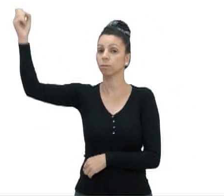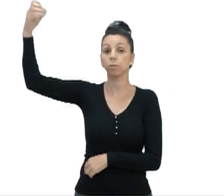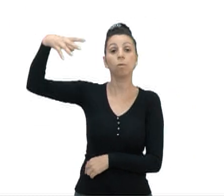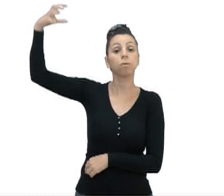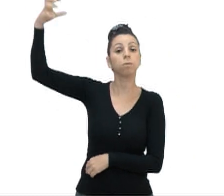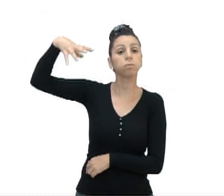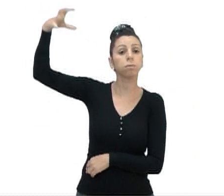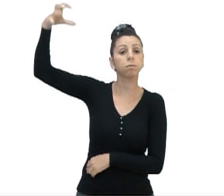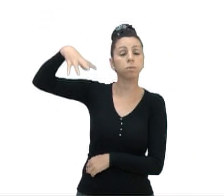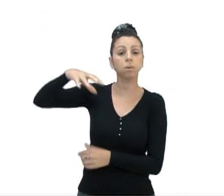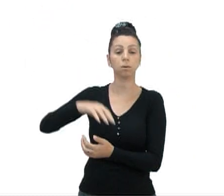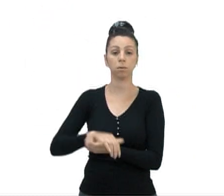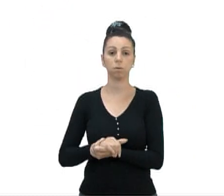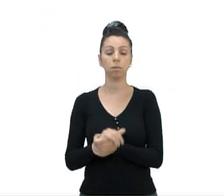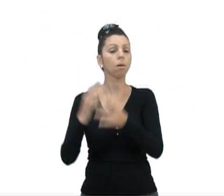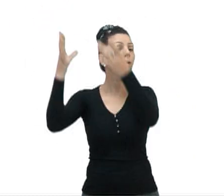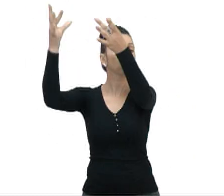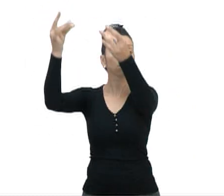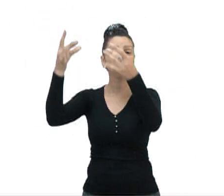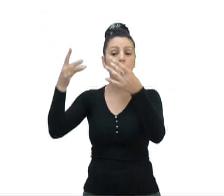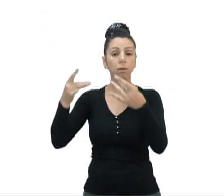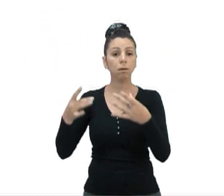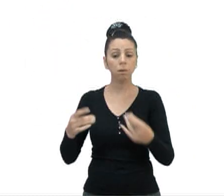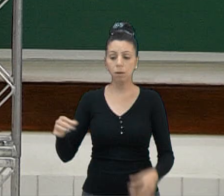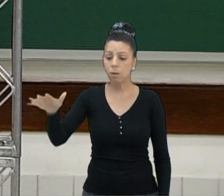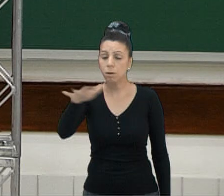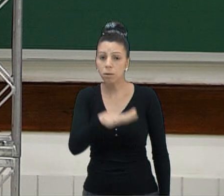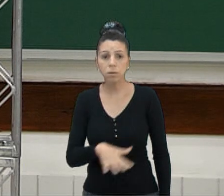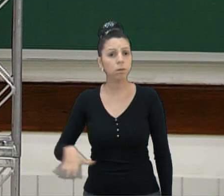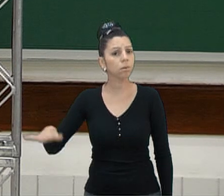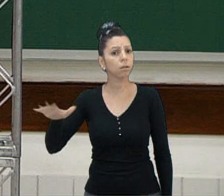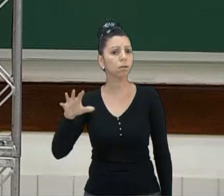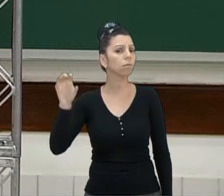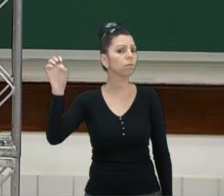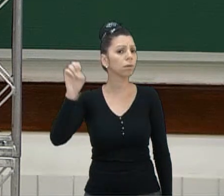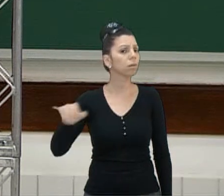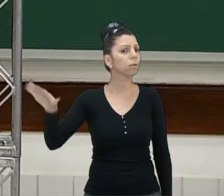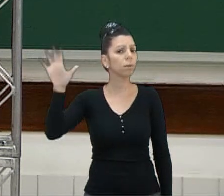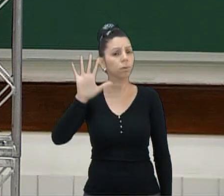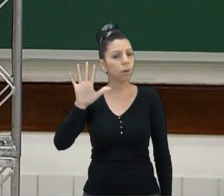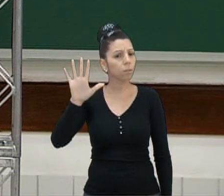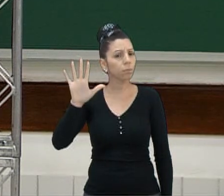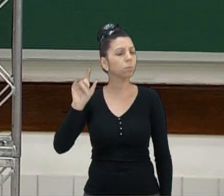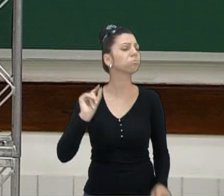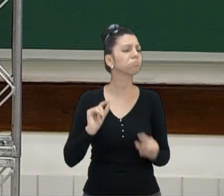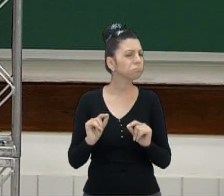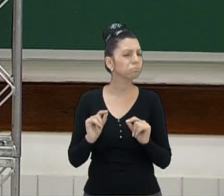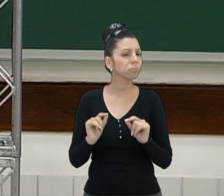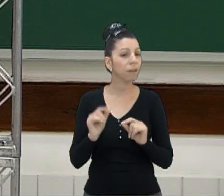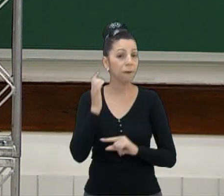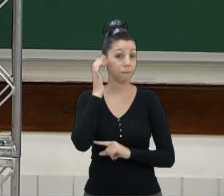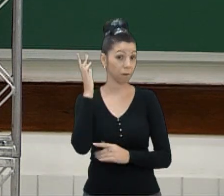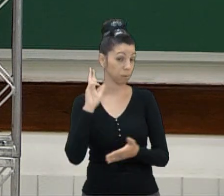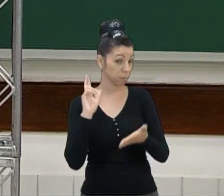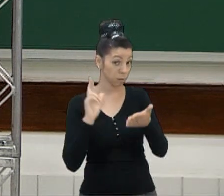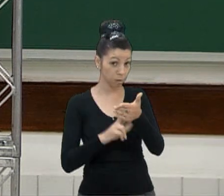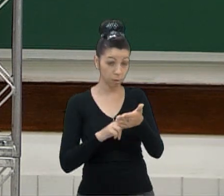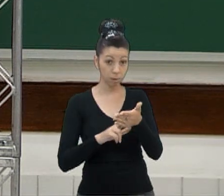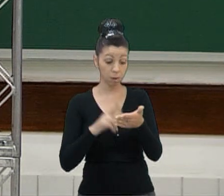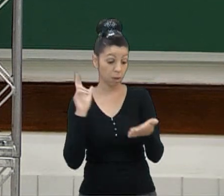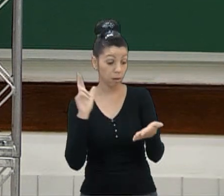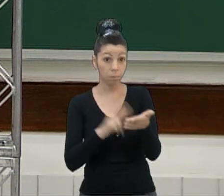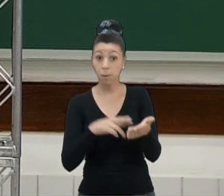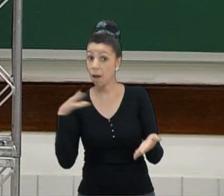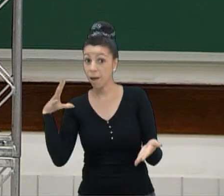naturais, descrevem qual região da Europa? Então, bem fácil de responder. Respondam rapidinho